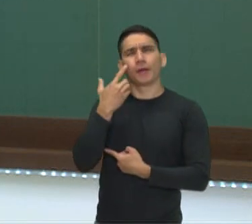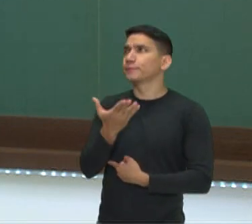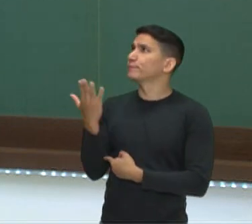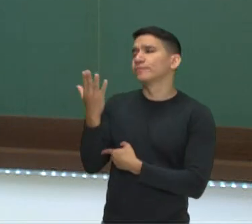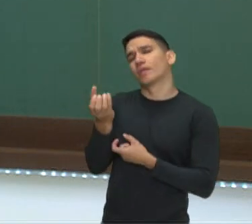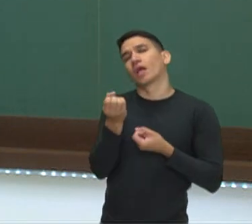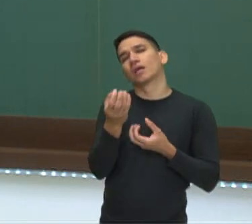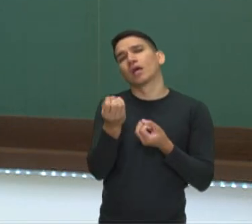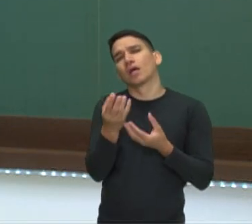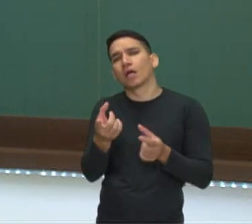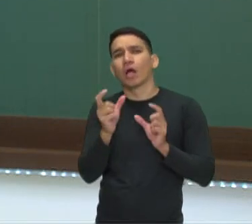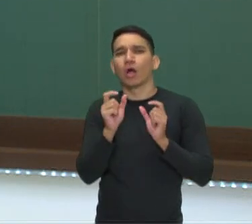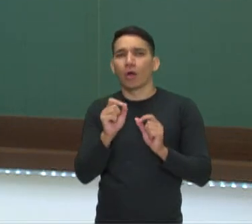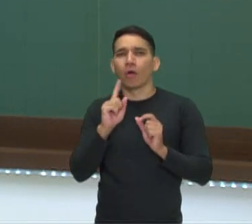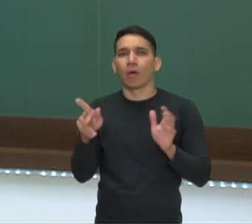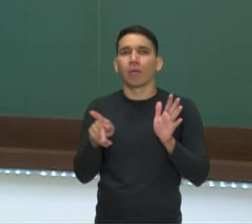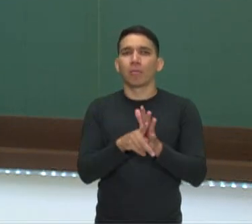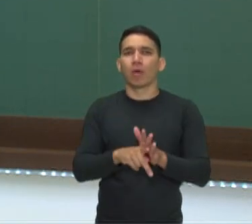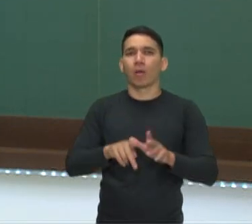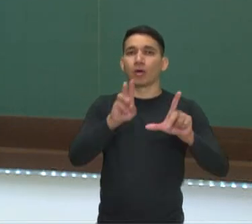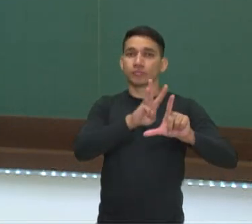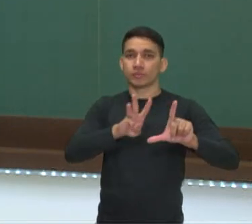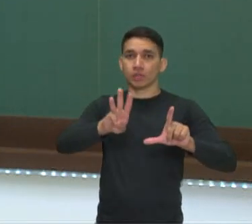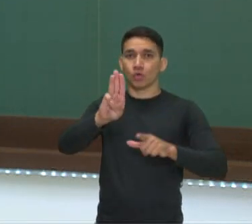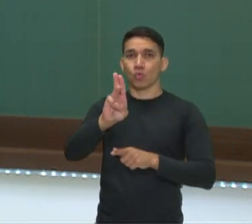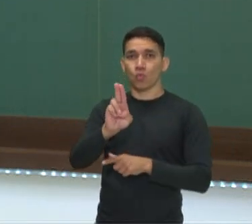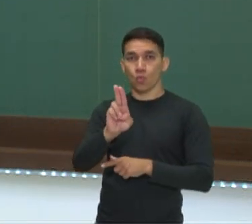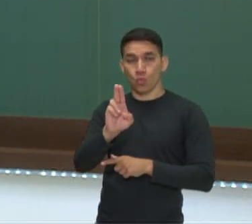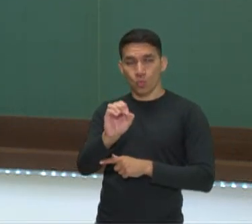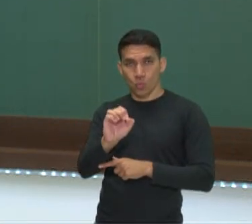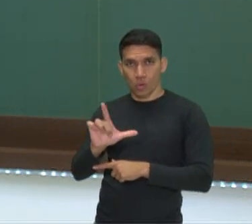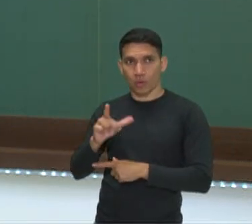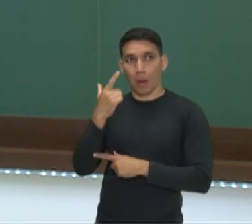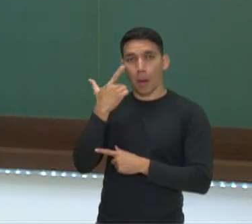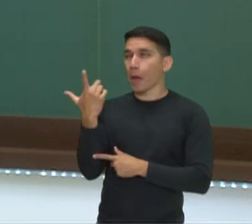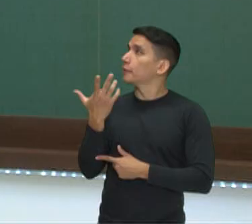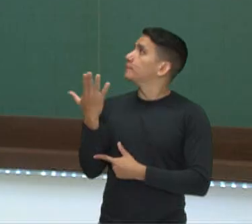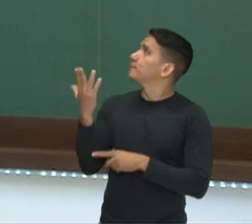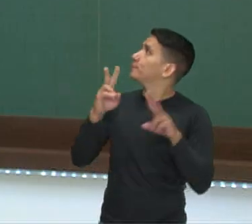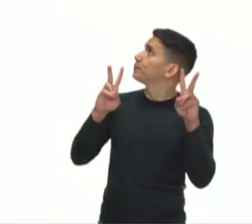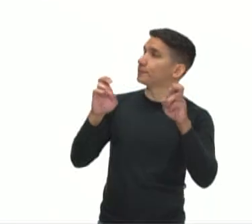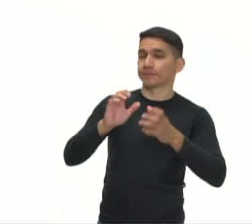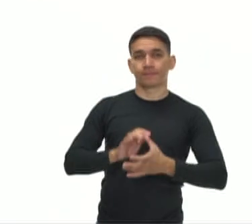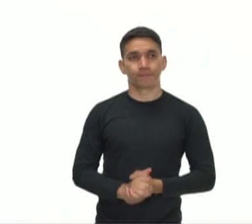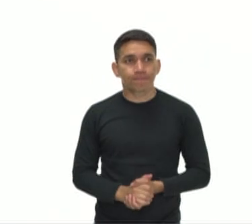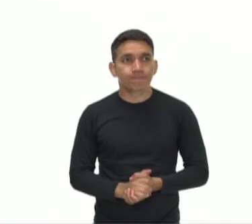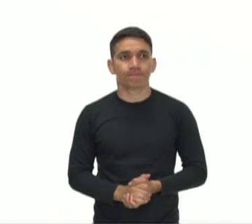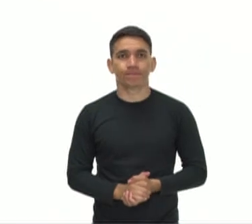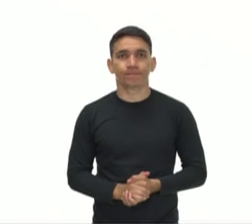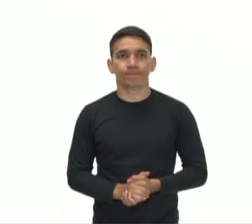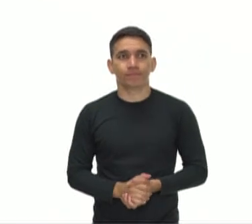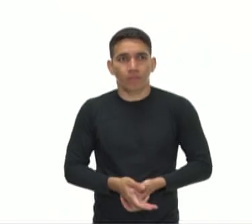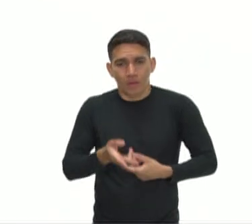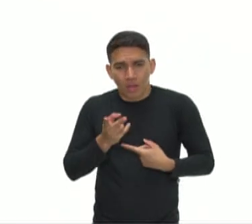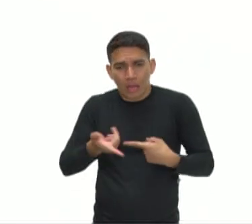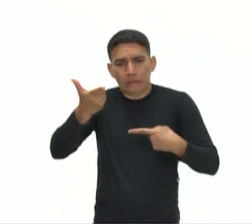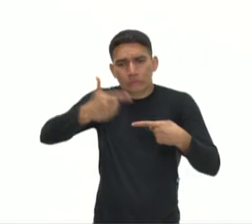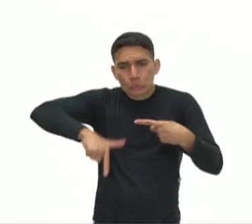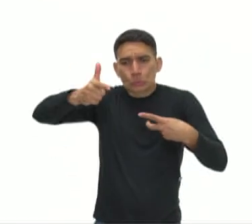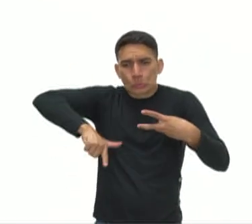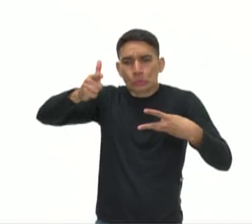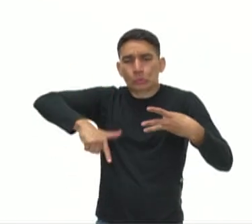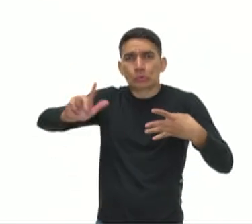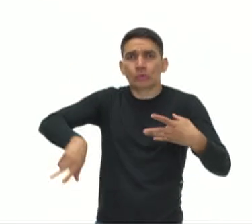numa matéria que saiu no site do UOL. A matéria é a seguinte: incidência de pedras nos